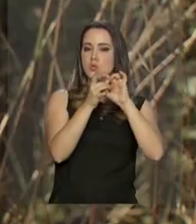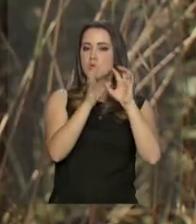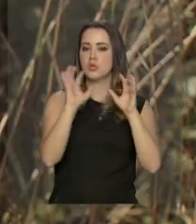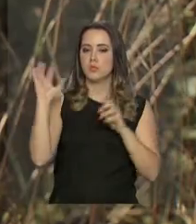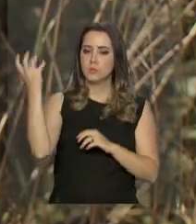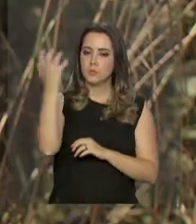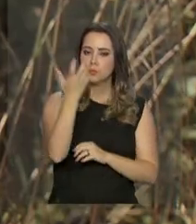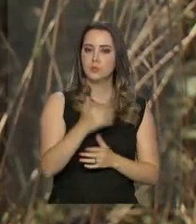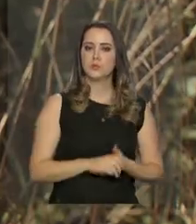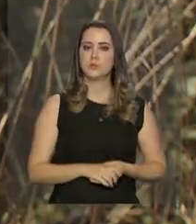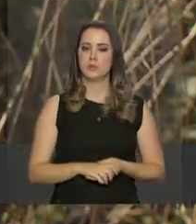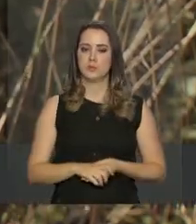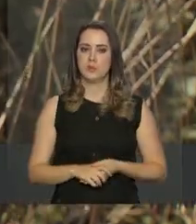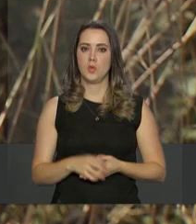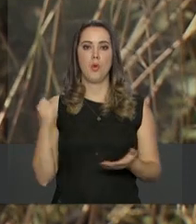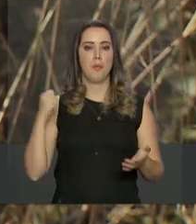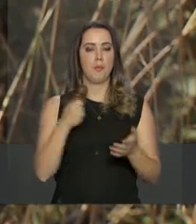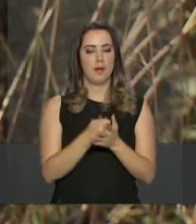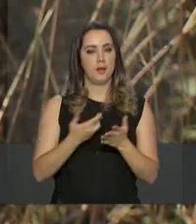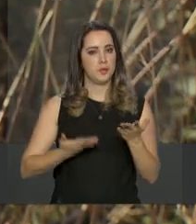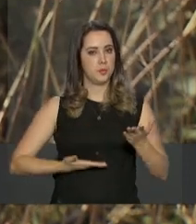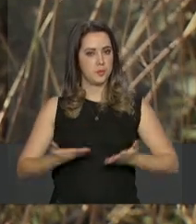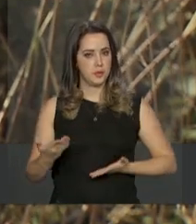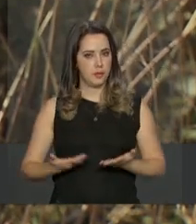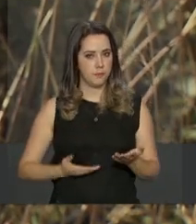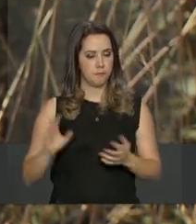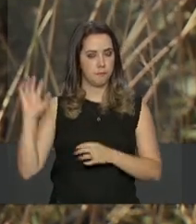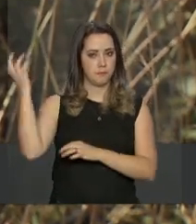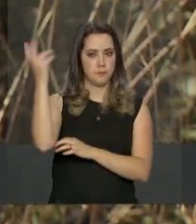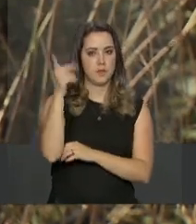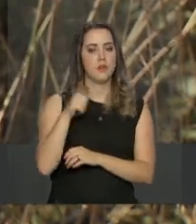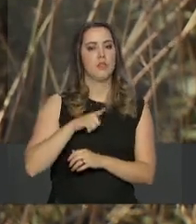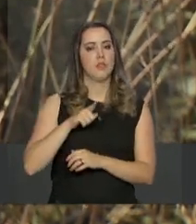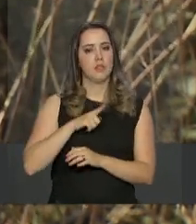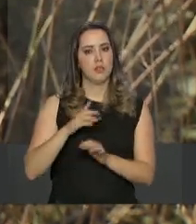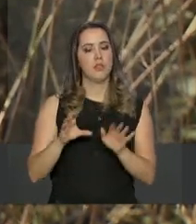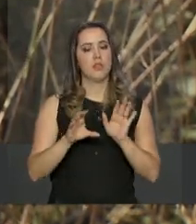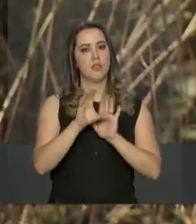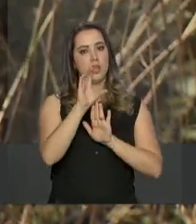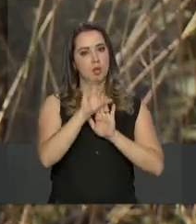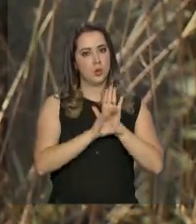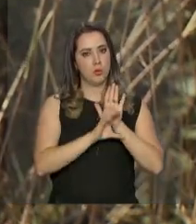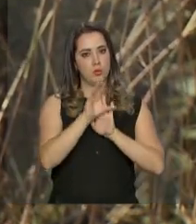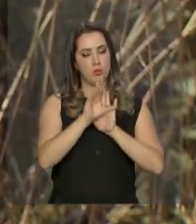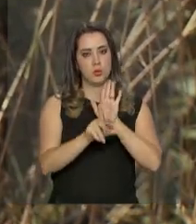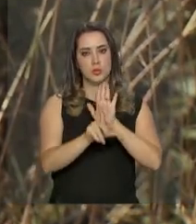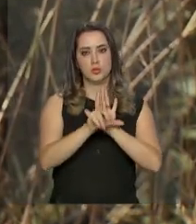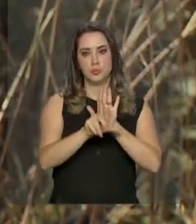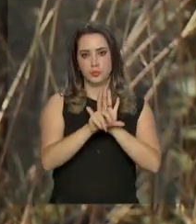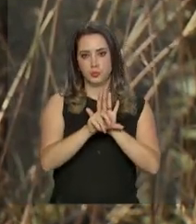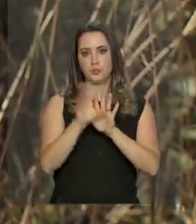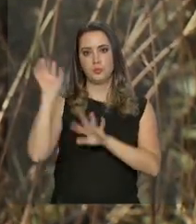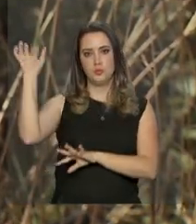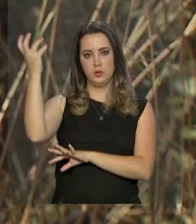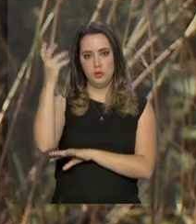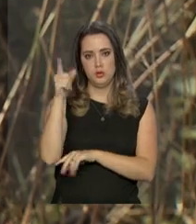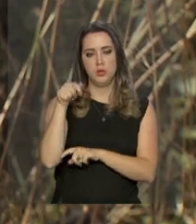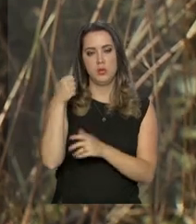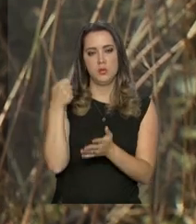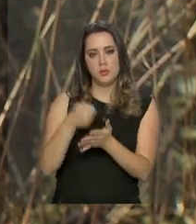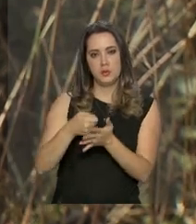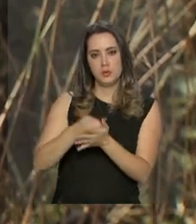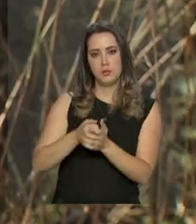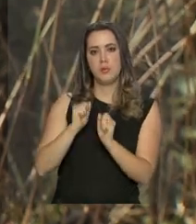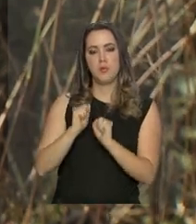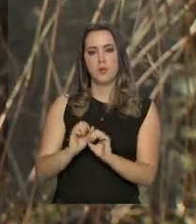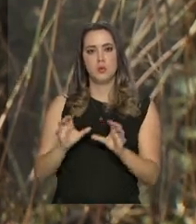ambiente. O pagamento por serviços ambientais está previsto no Código Florestal Brasileiro e a remuneração pode ser feita